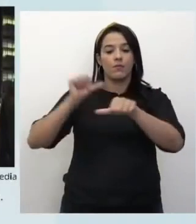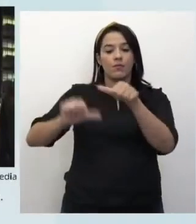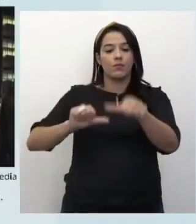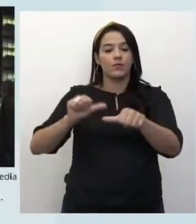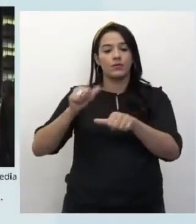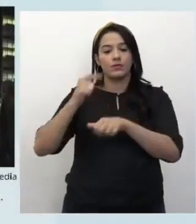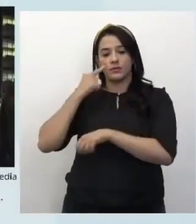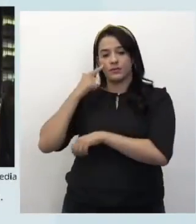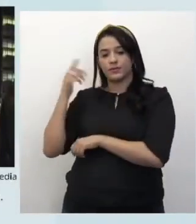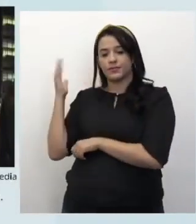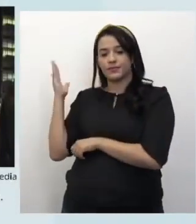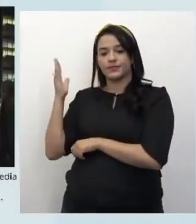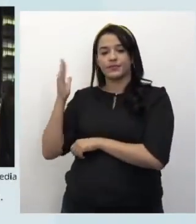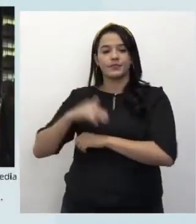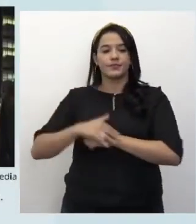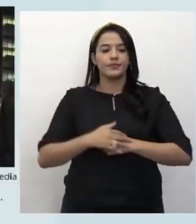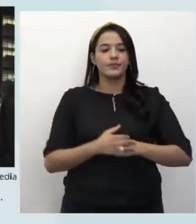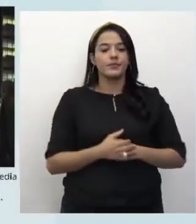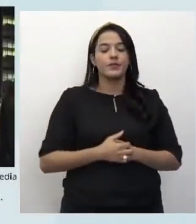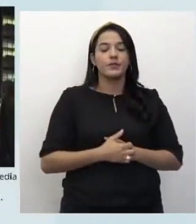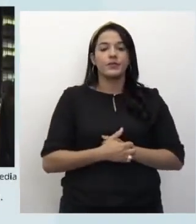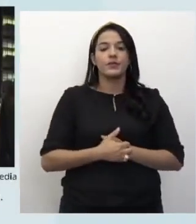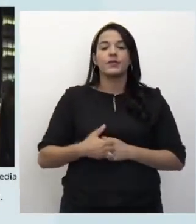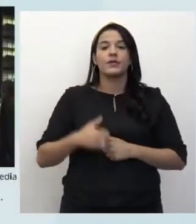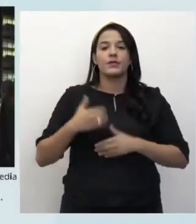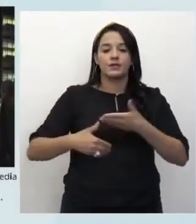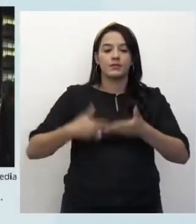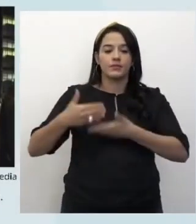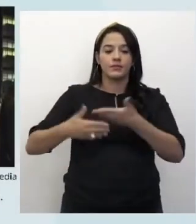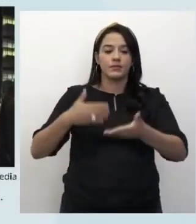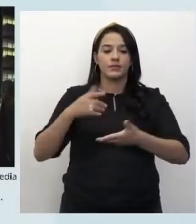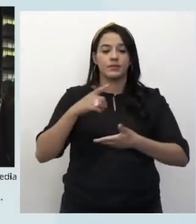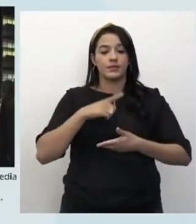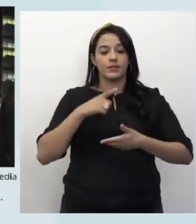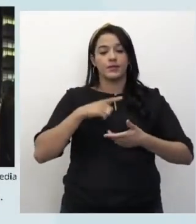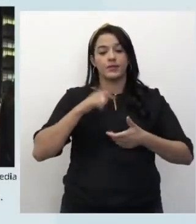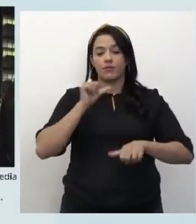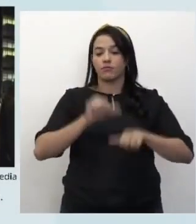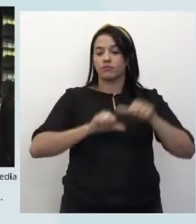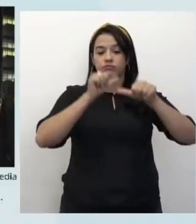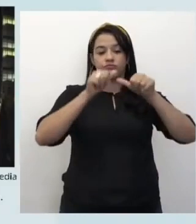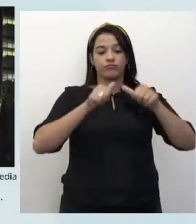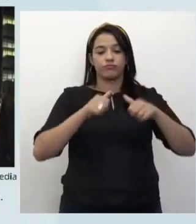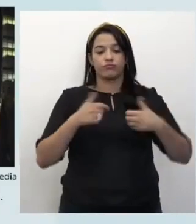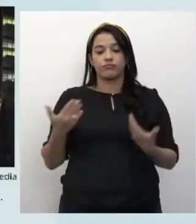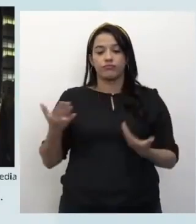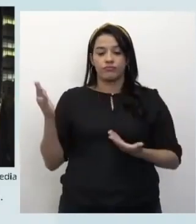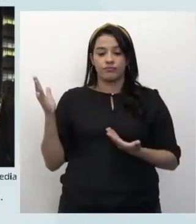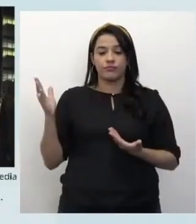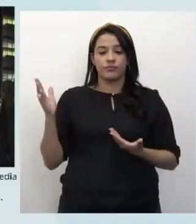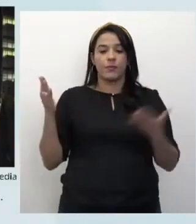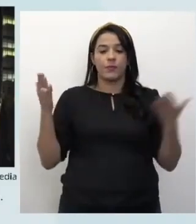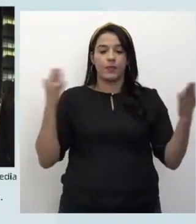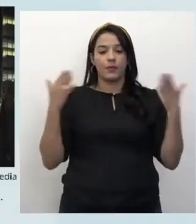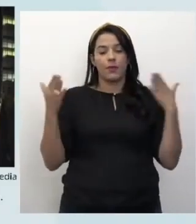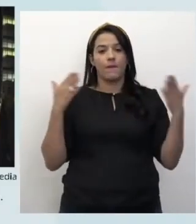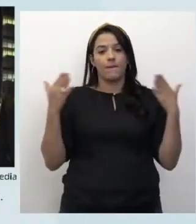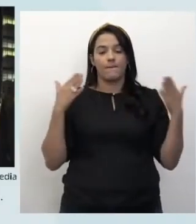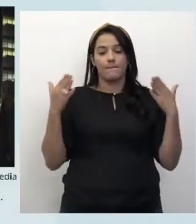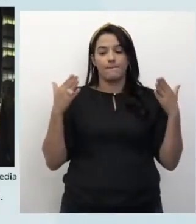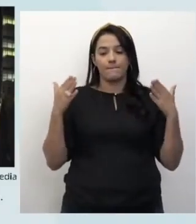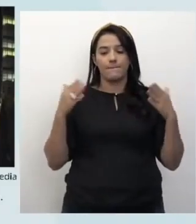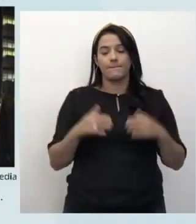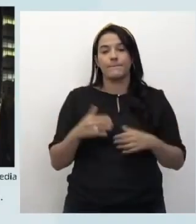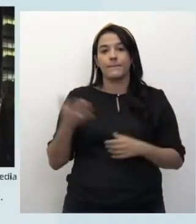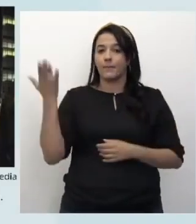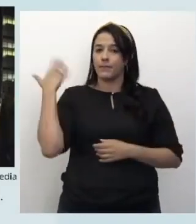do ser humano, né, mas com o passar do tempo, né, ela pode aumentar como pode ficar estático. Agora nós vamos fazer comparações de paisagens